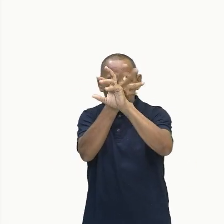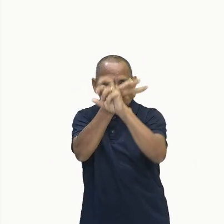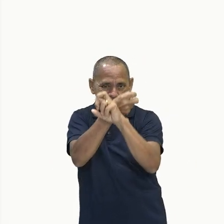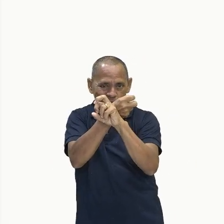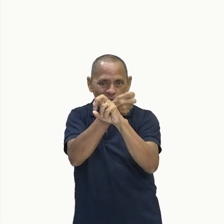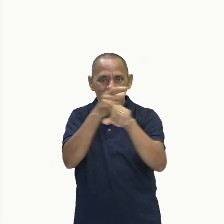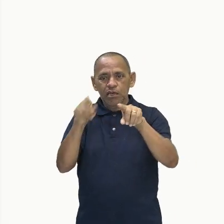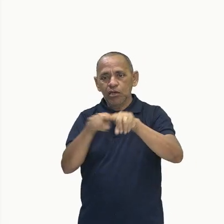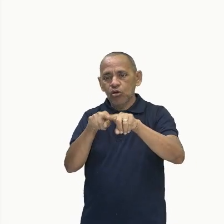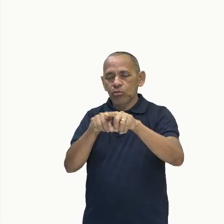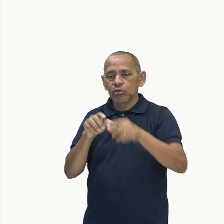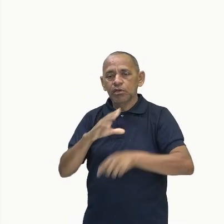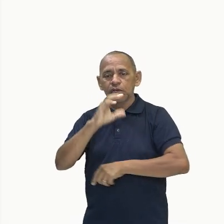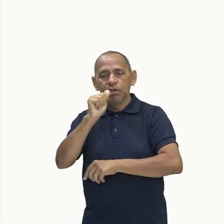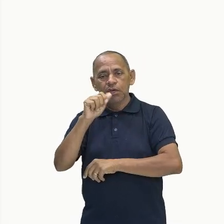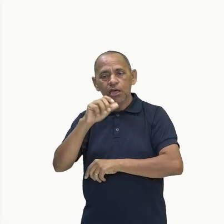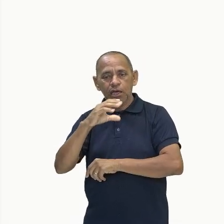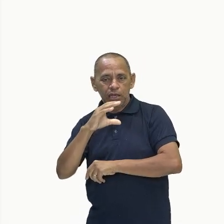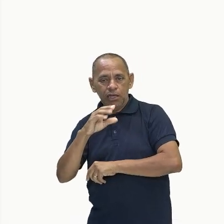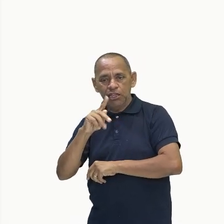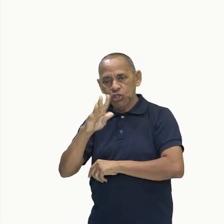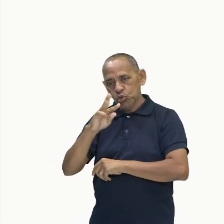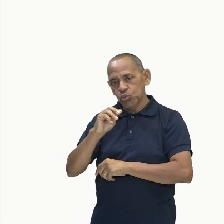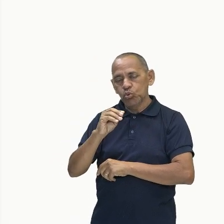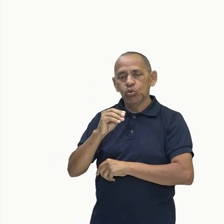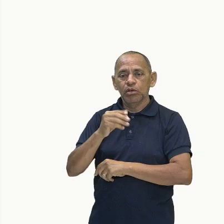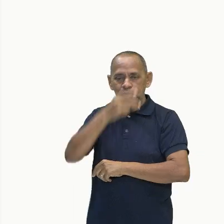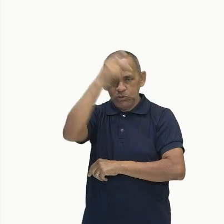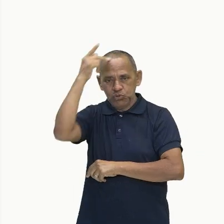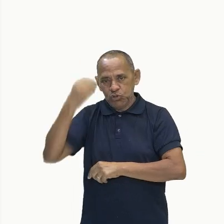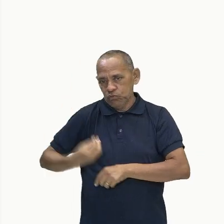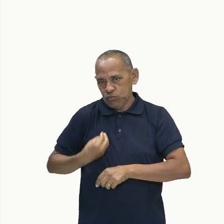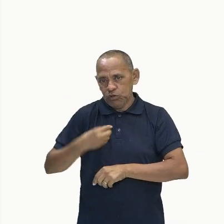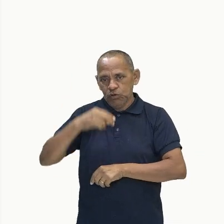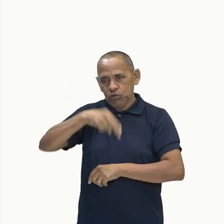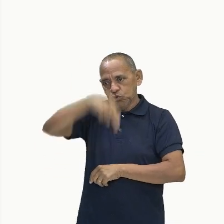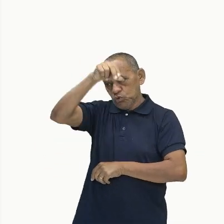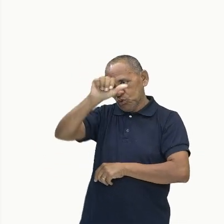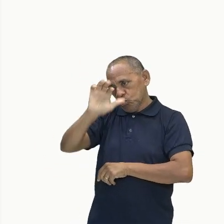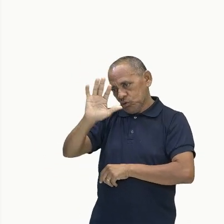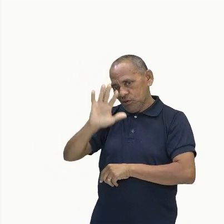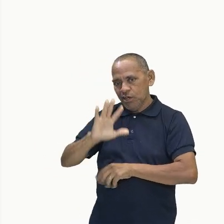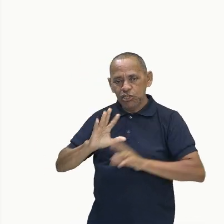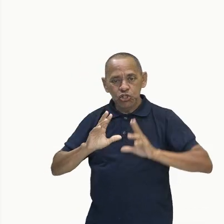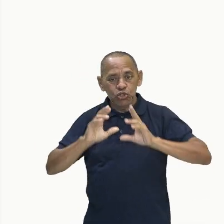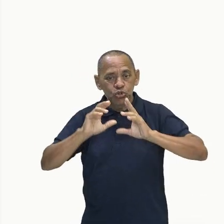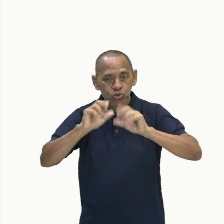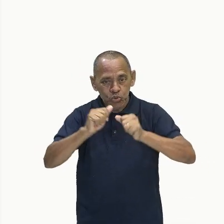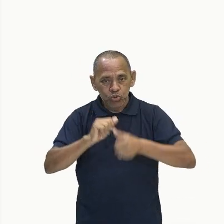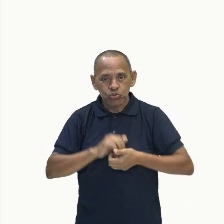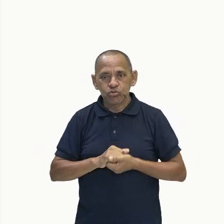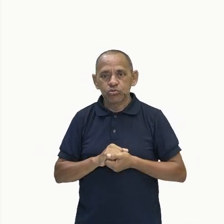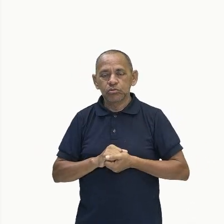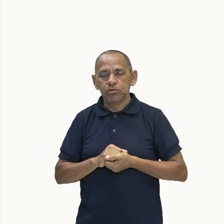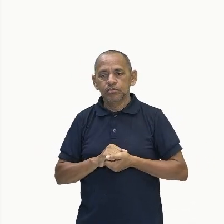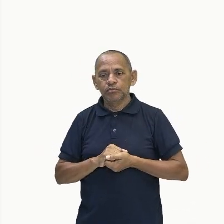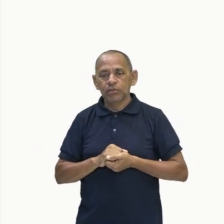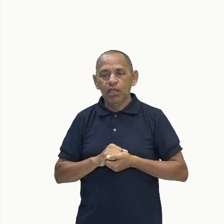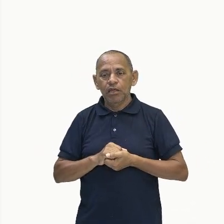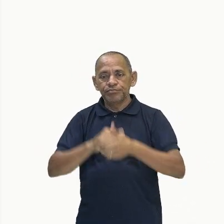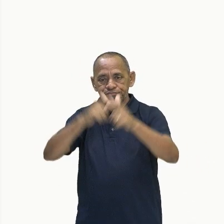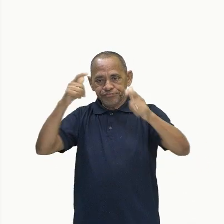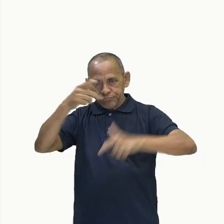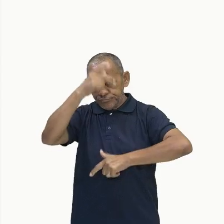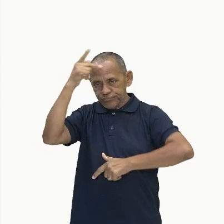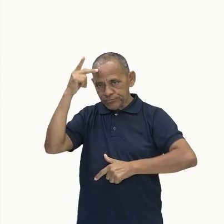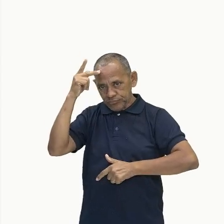cacto? O que ela queria dizer? Quem é do Nordeste, quem conhece o Nordeste, todo mundo que não foi no Nordeste, mas conhece o Nordeste através da imagem,